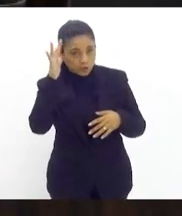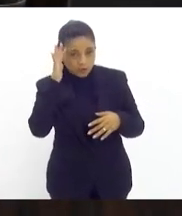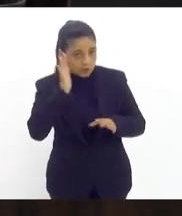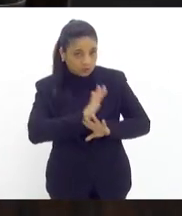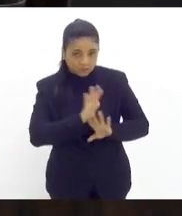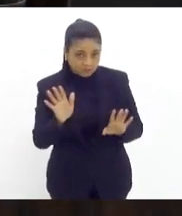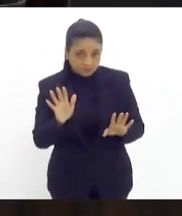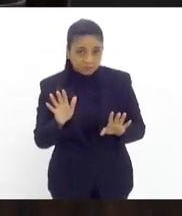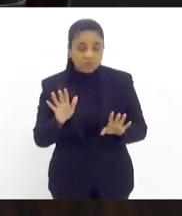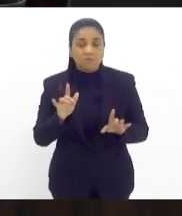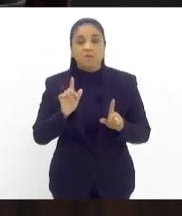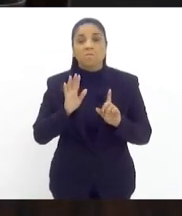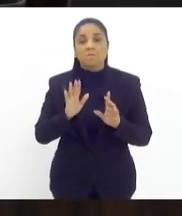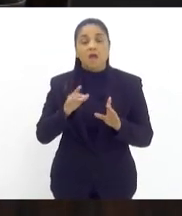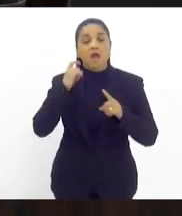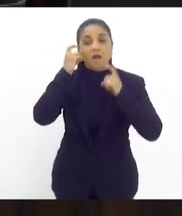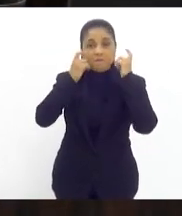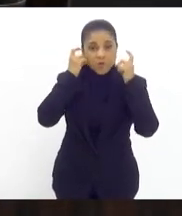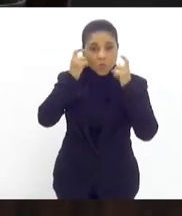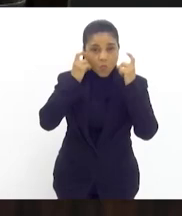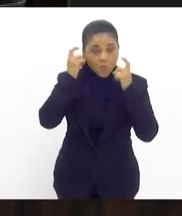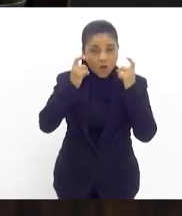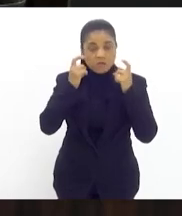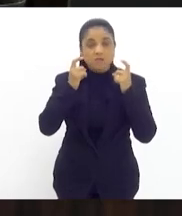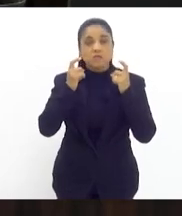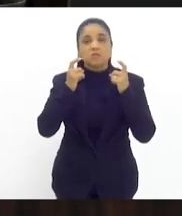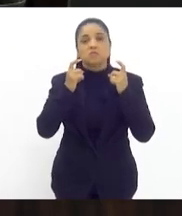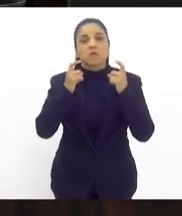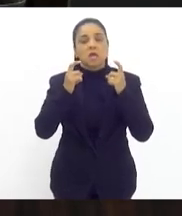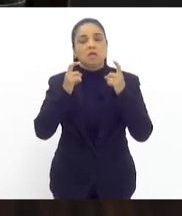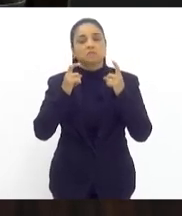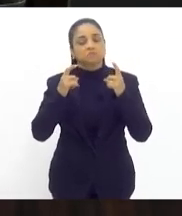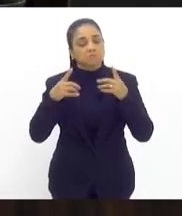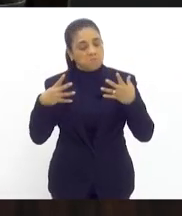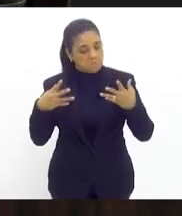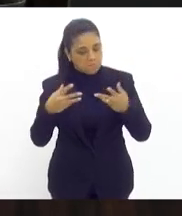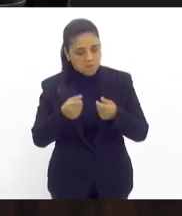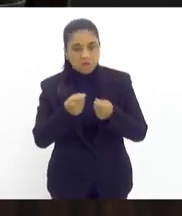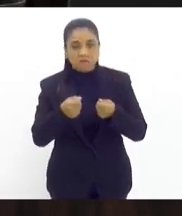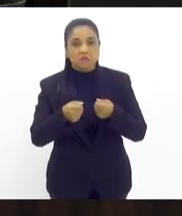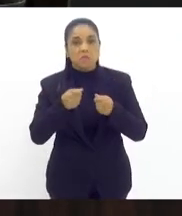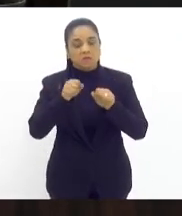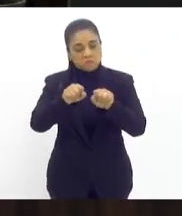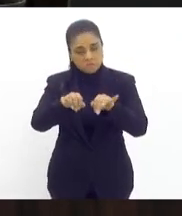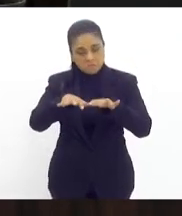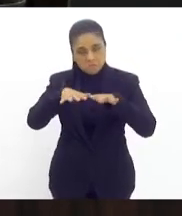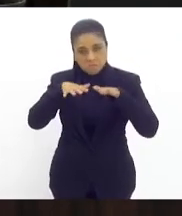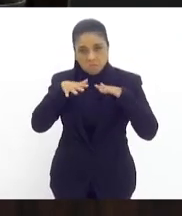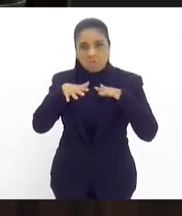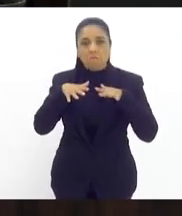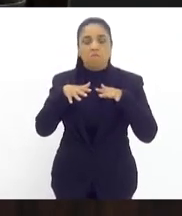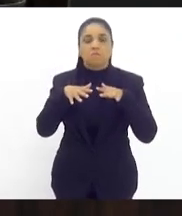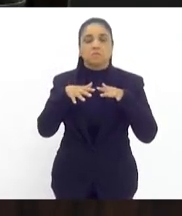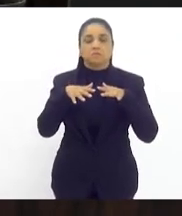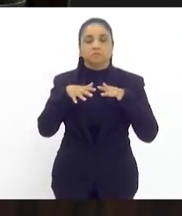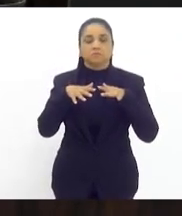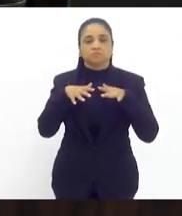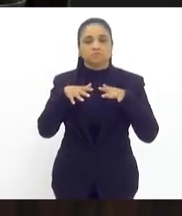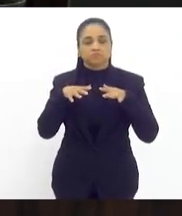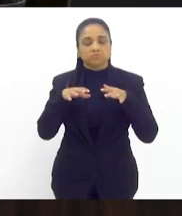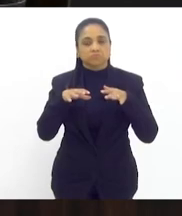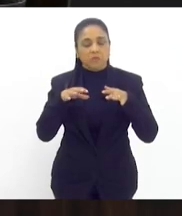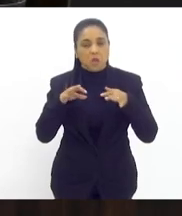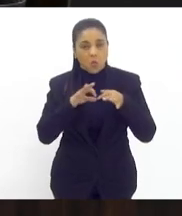importa mas a preocupação acho excelente mas o parlamento é soberano acredito que o melhor